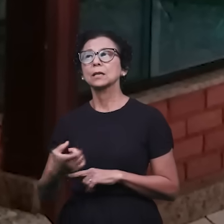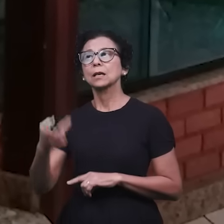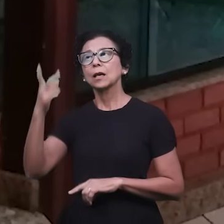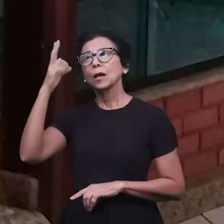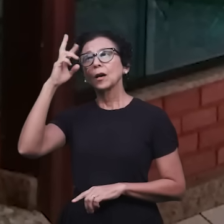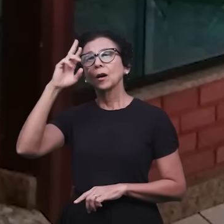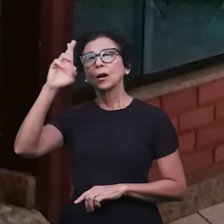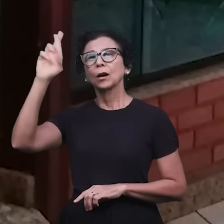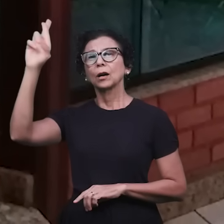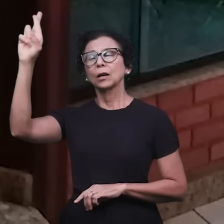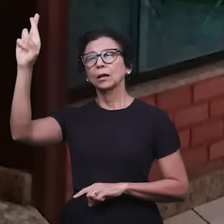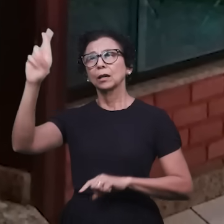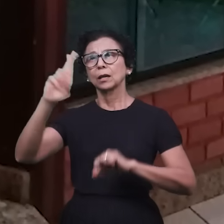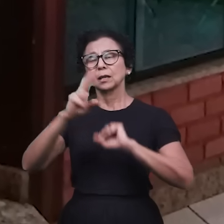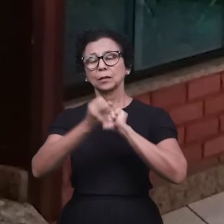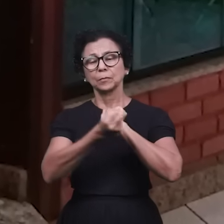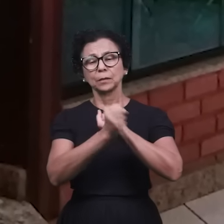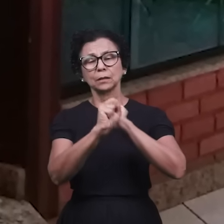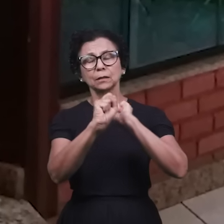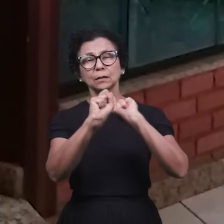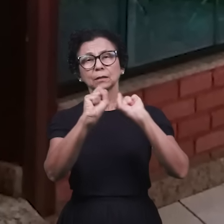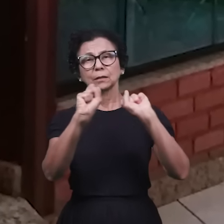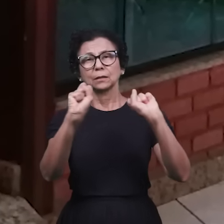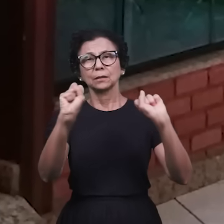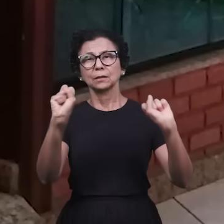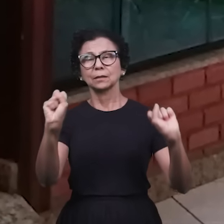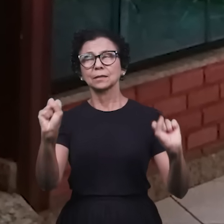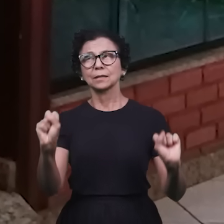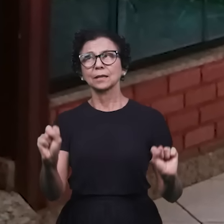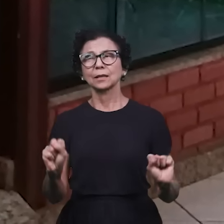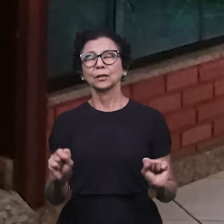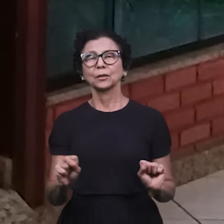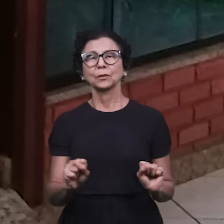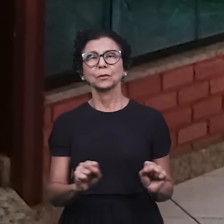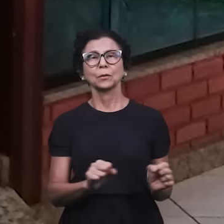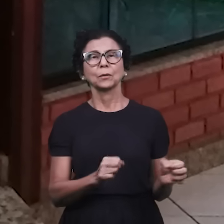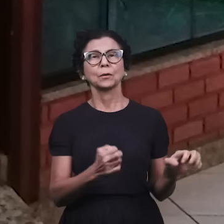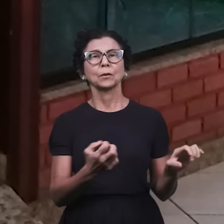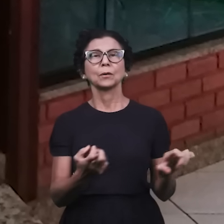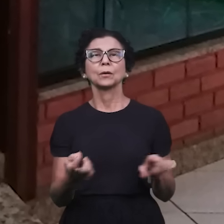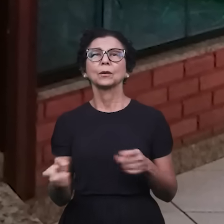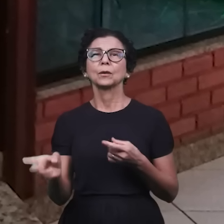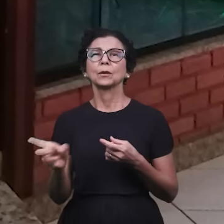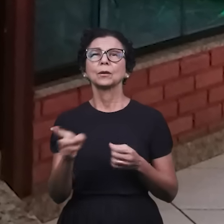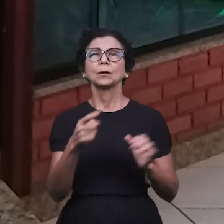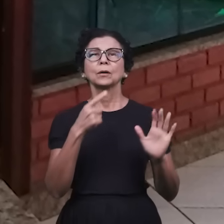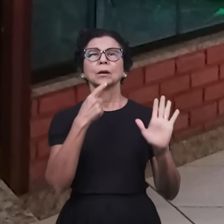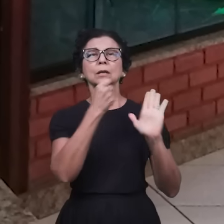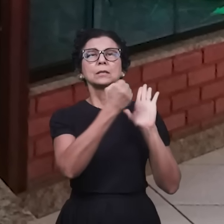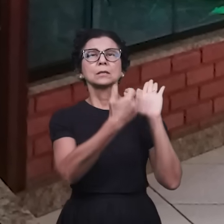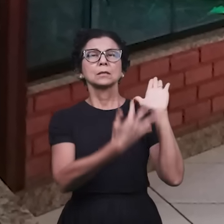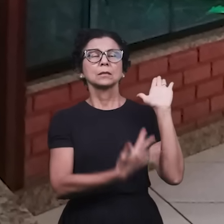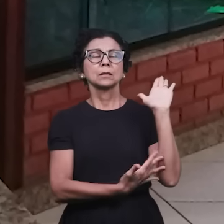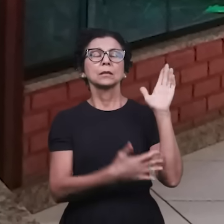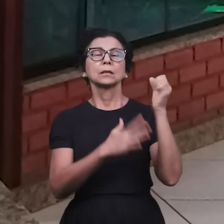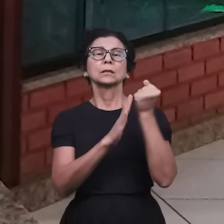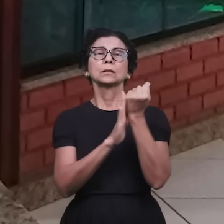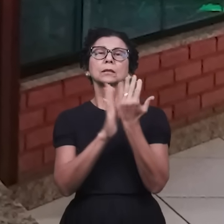Põe teu sangue em mim, Senhor.